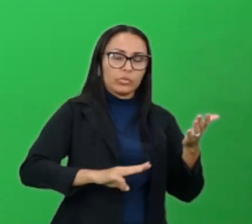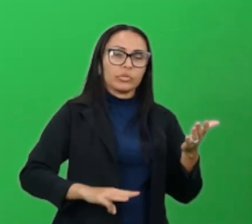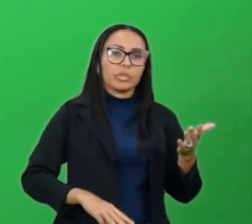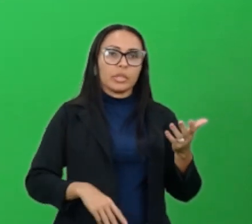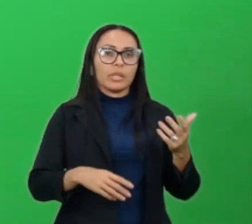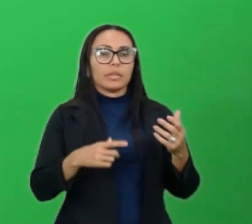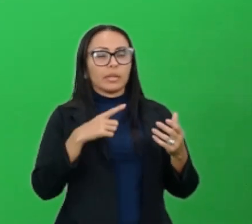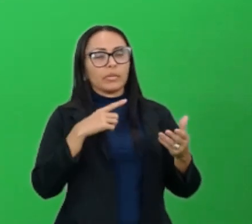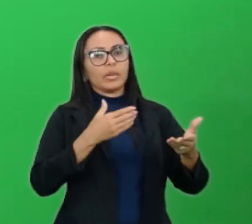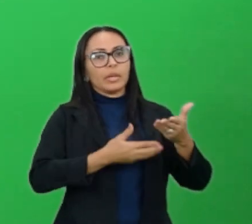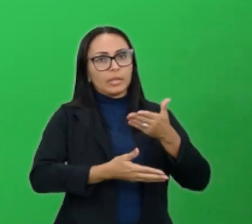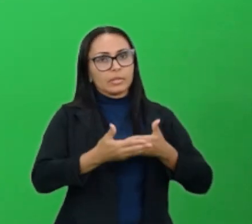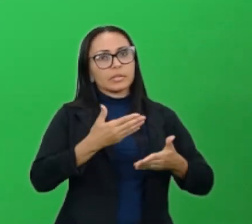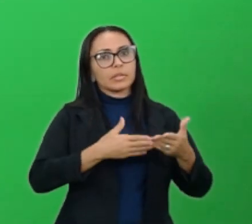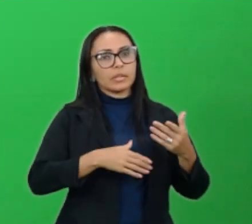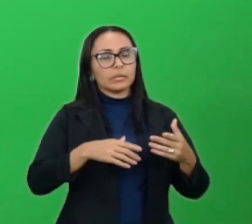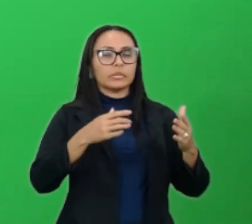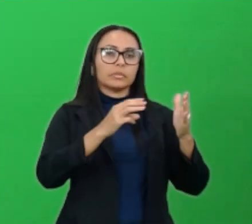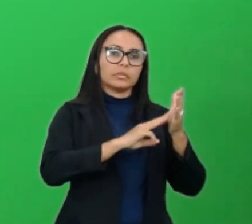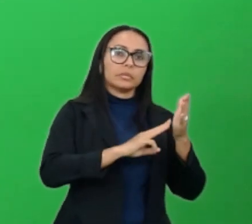com a metodologia proposta no